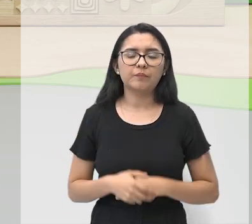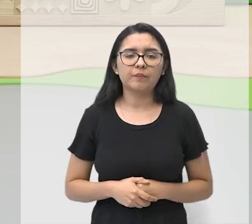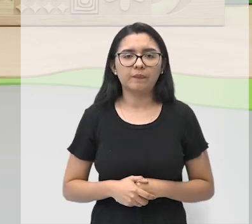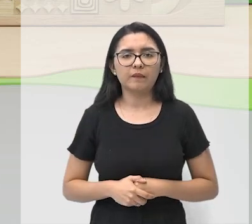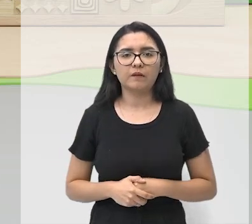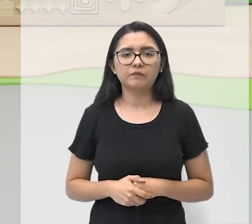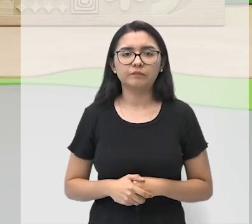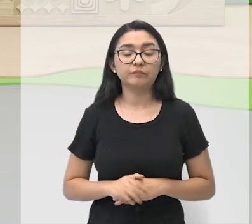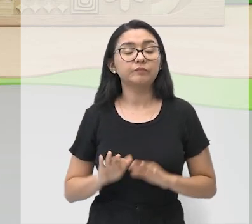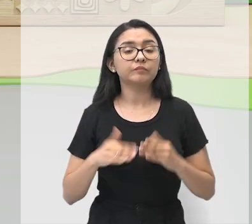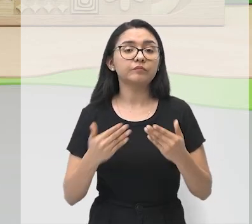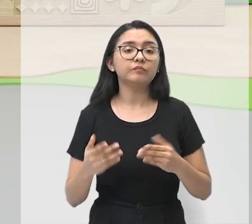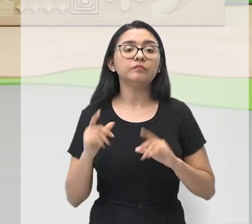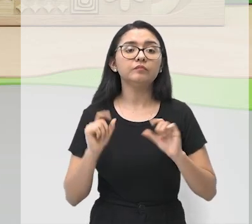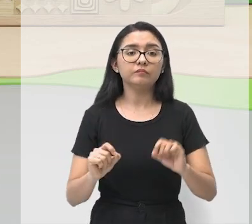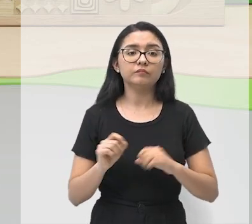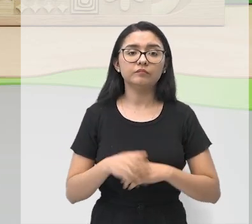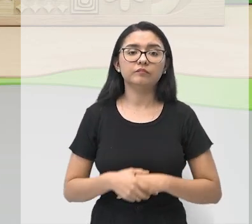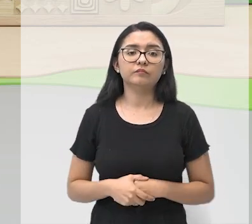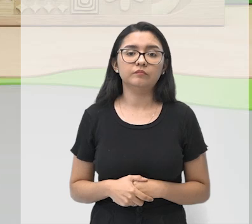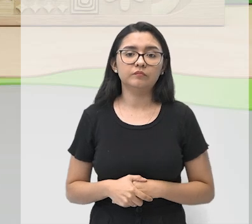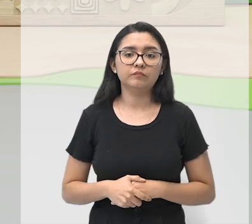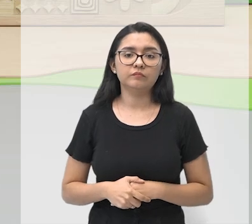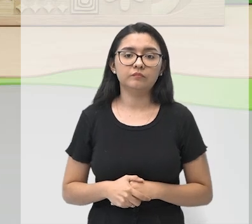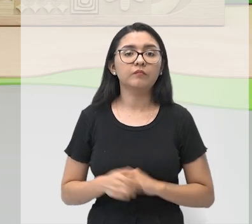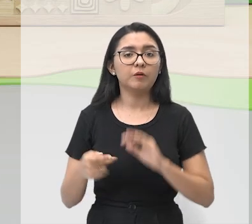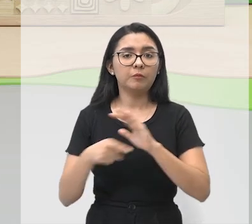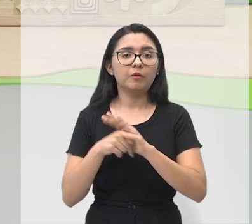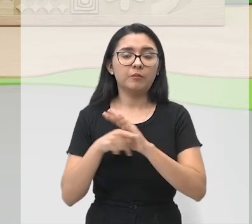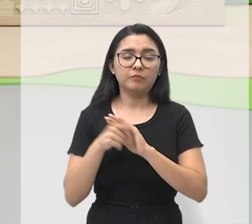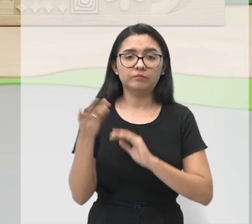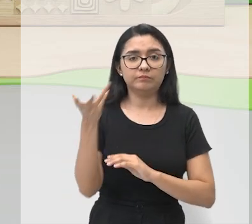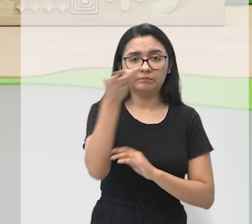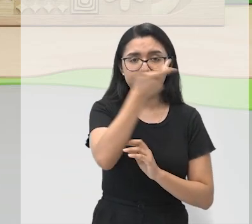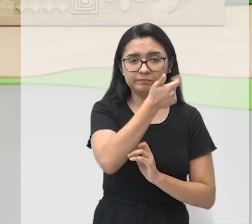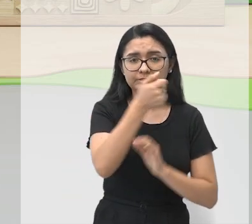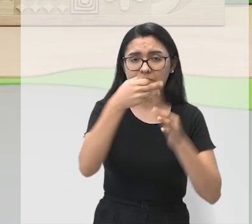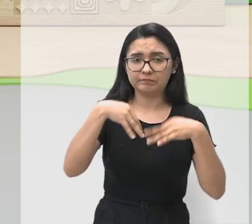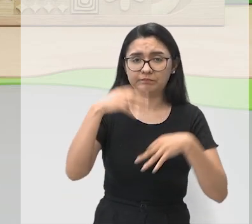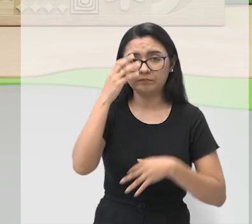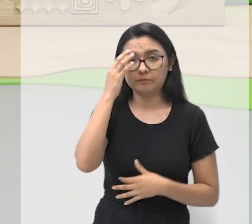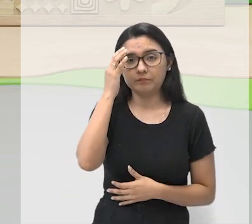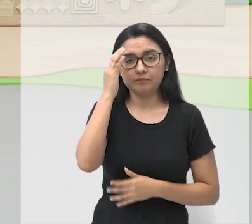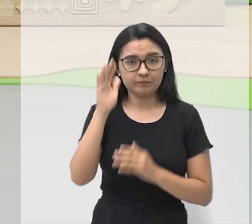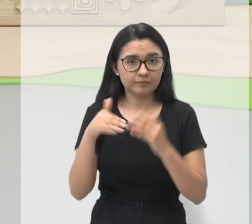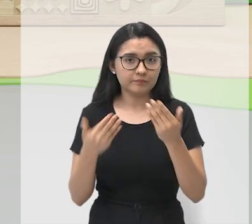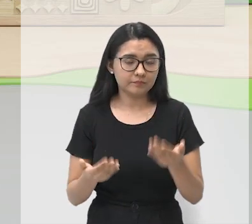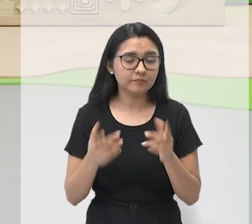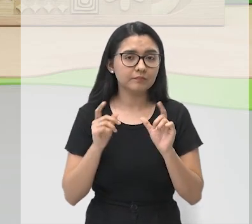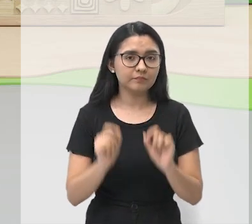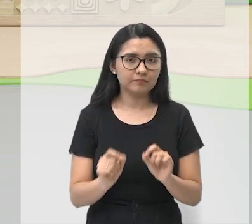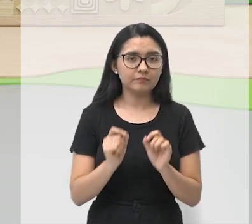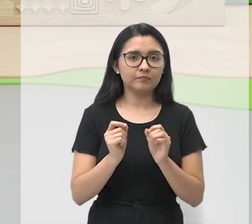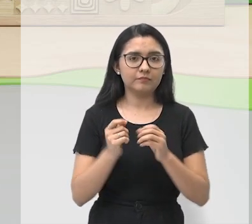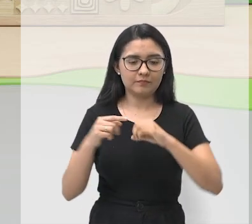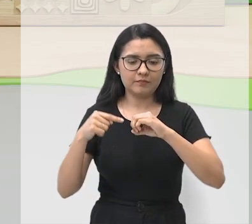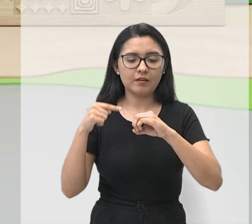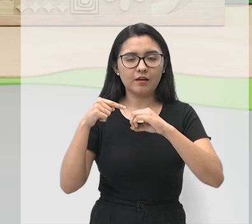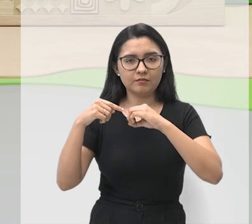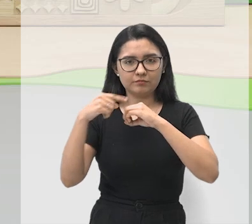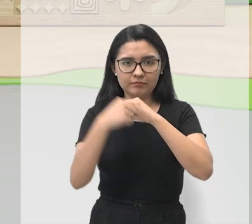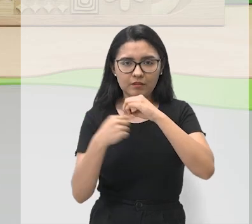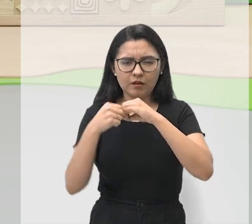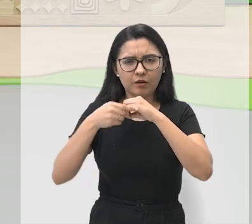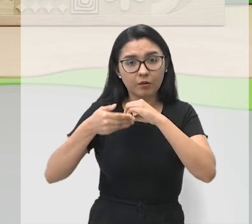interestelar na região do espaço, certo? Então, ali inicia.